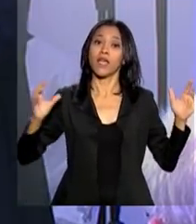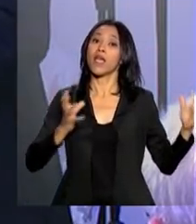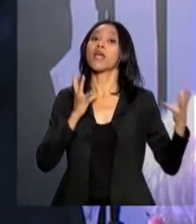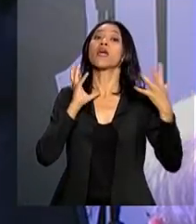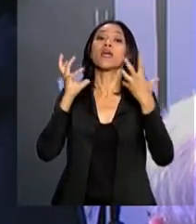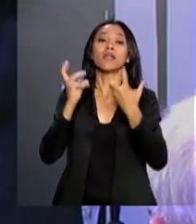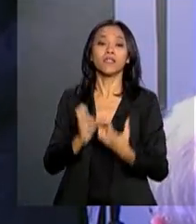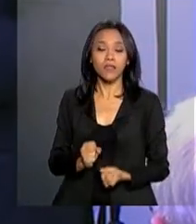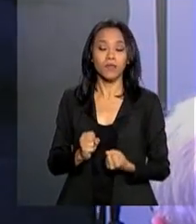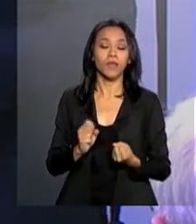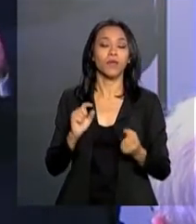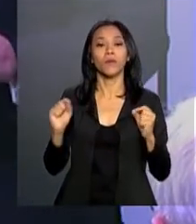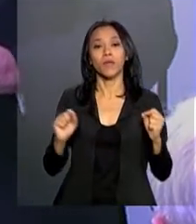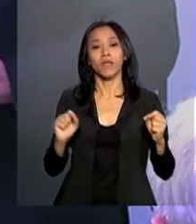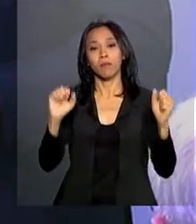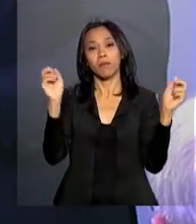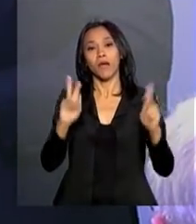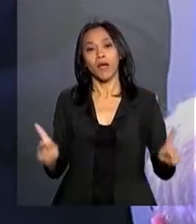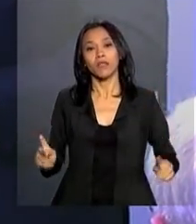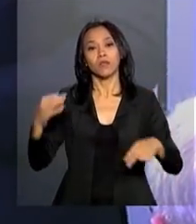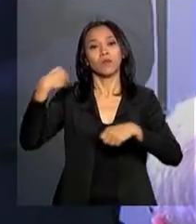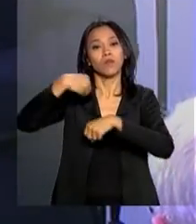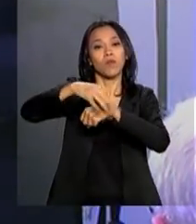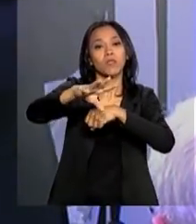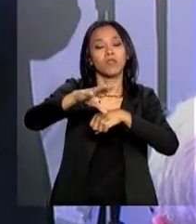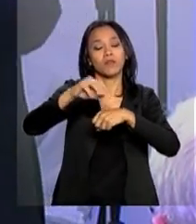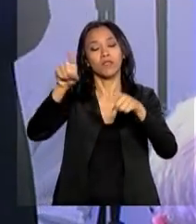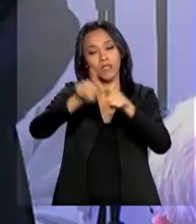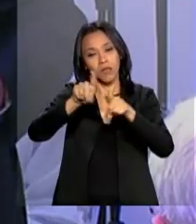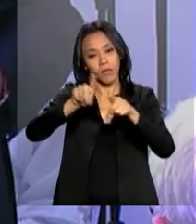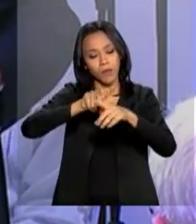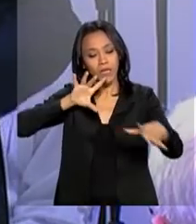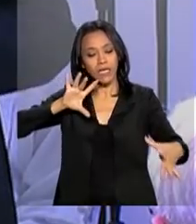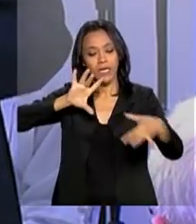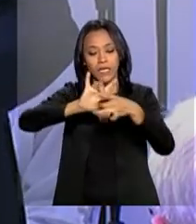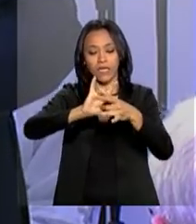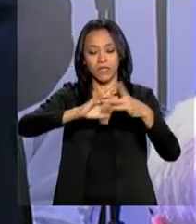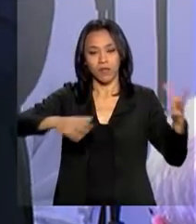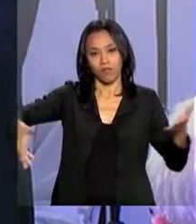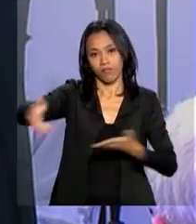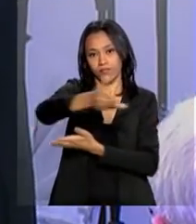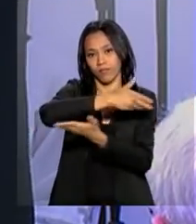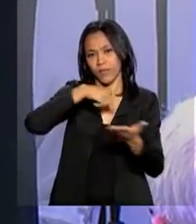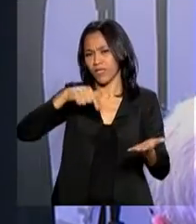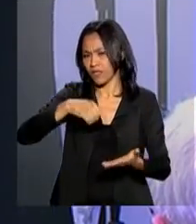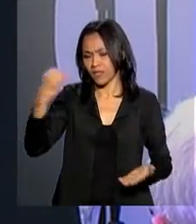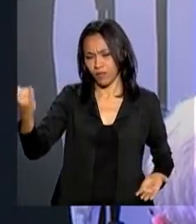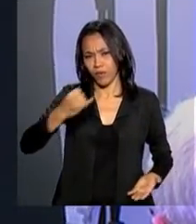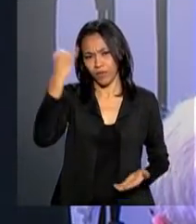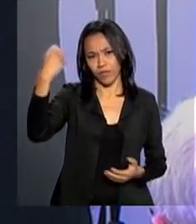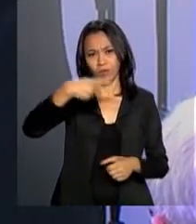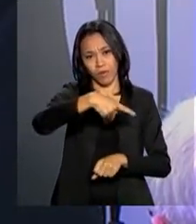Redentor uma mensagem de paz e uma ligação com a fraternidade, que é fundamental